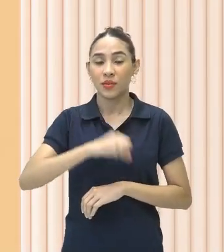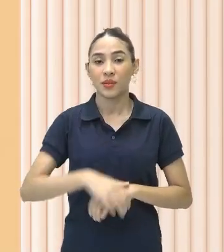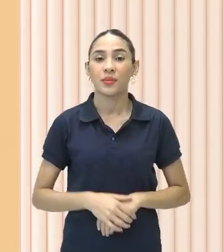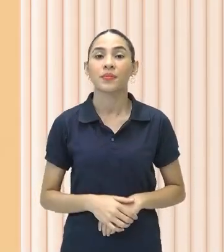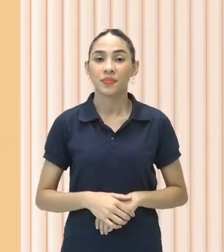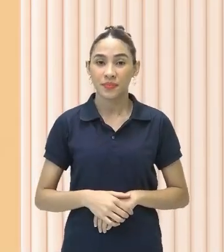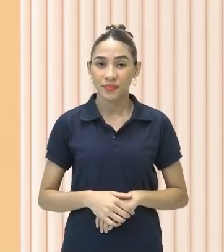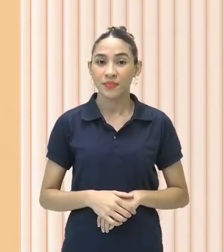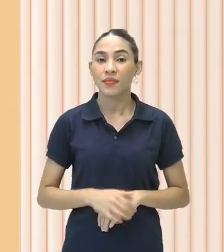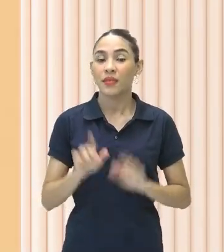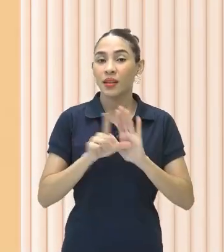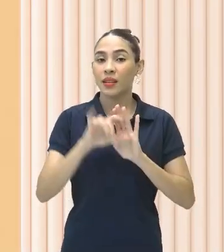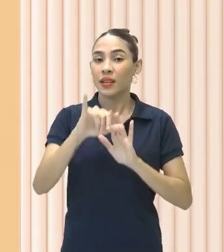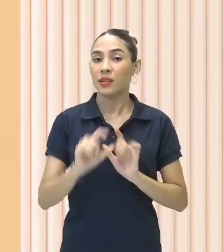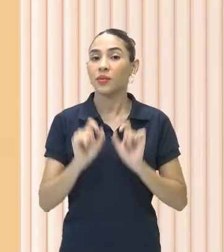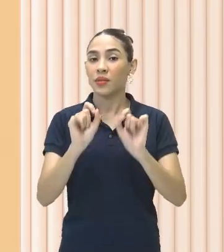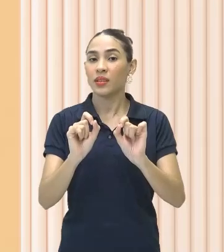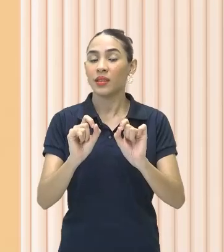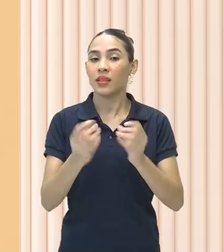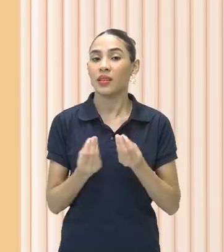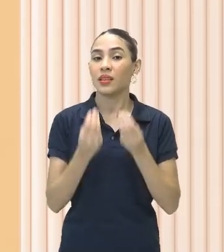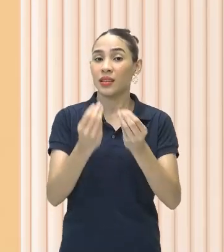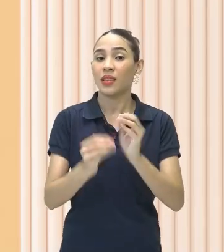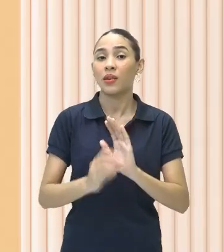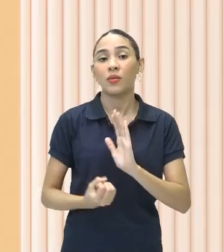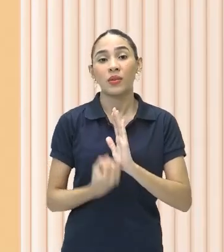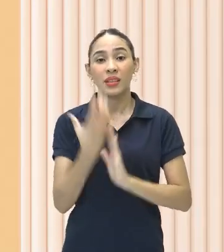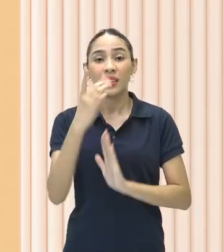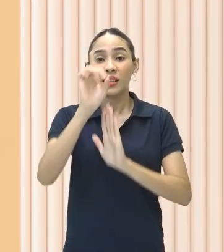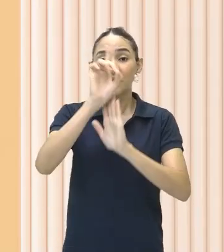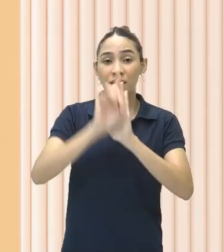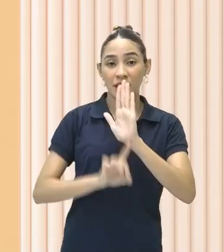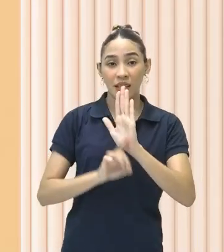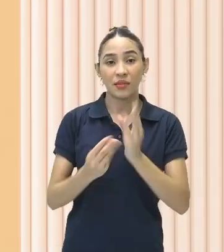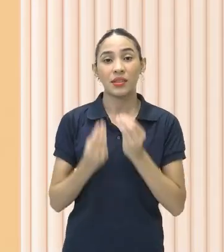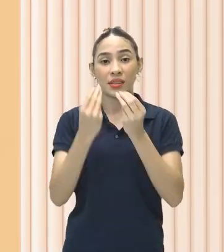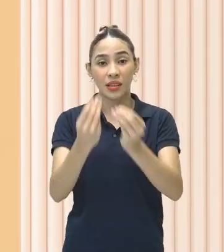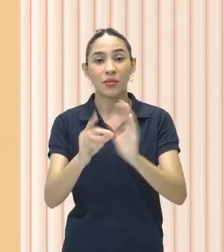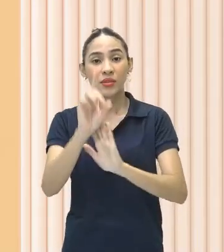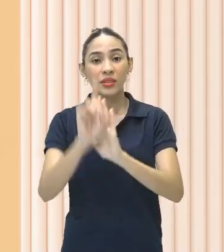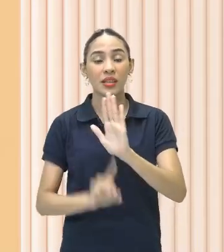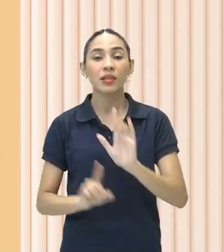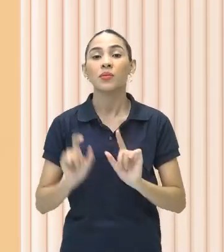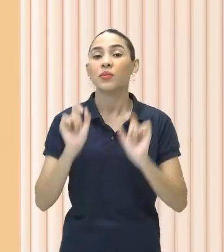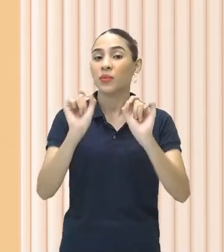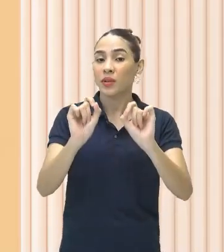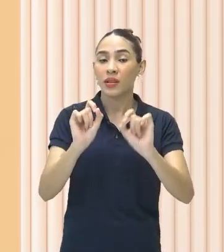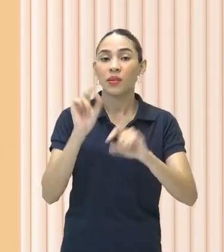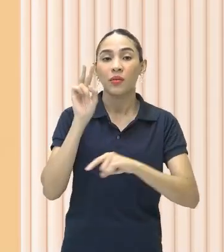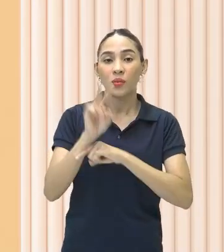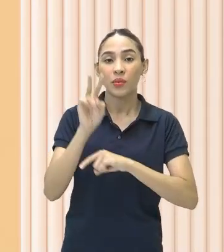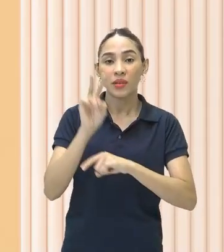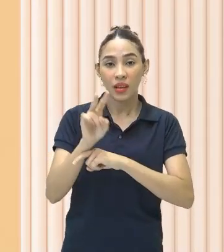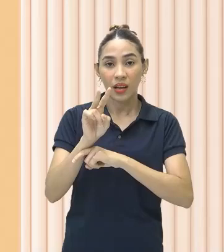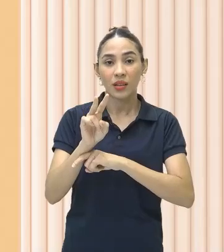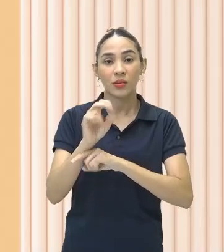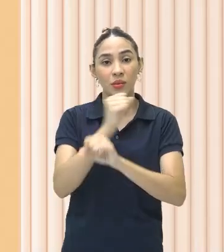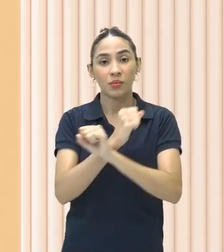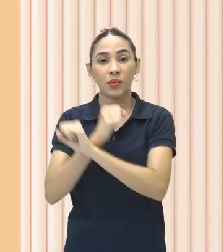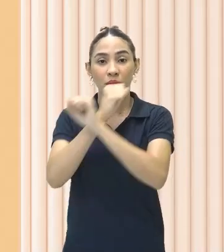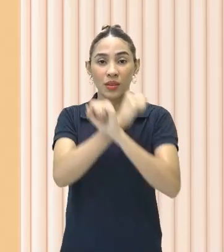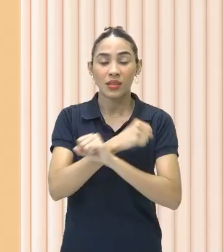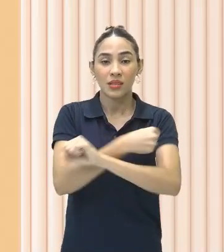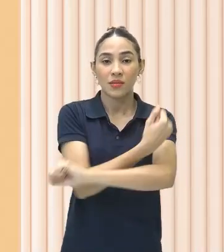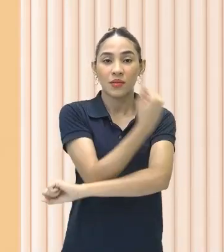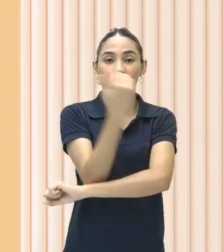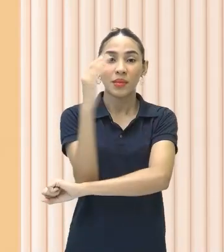1988, né? Leis que geram direitos, que dão direitos ao quê? A uma preservação, a uma proteção